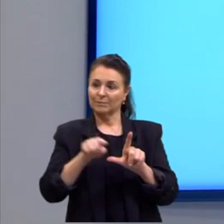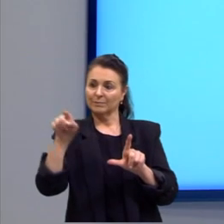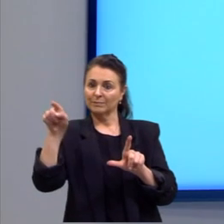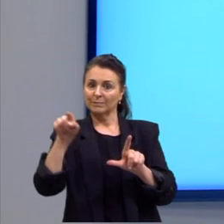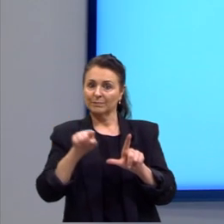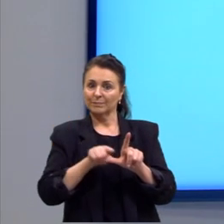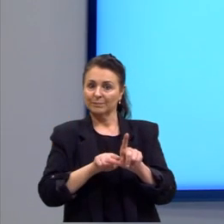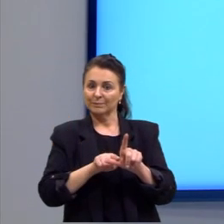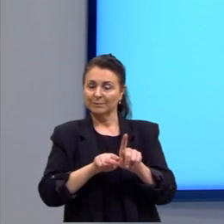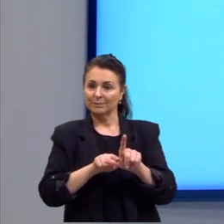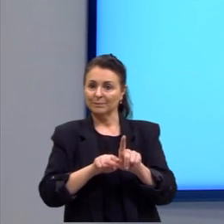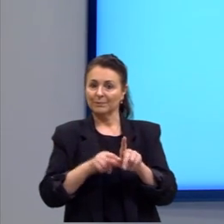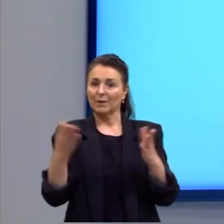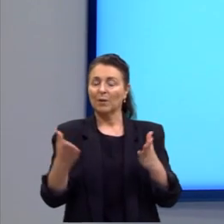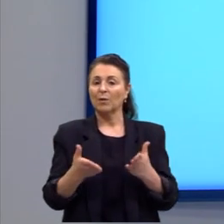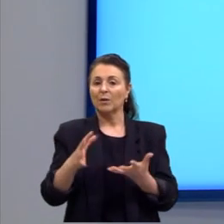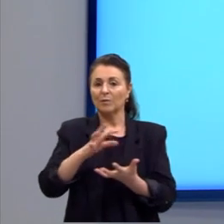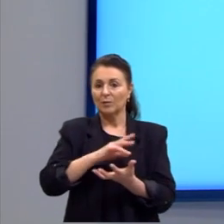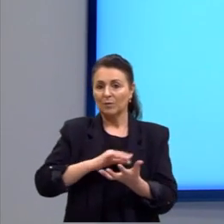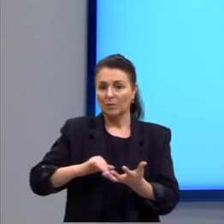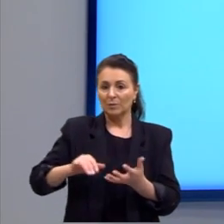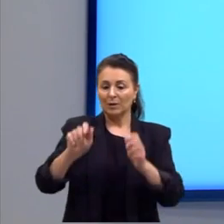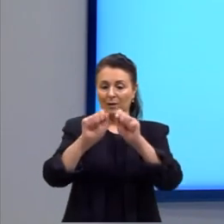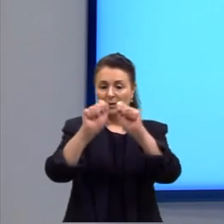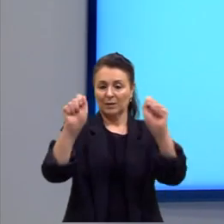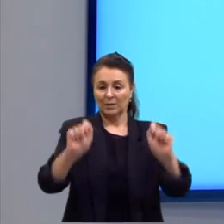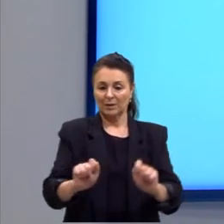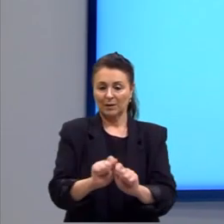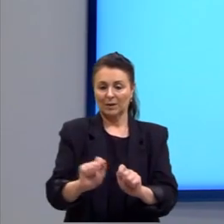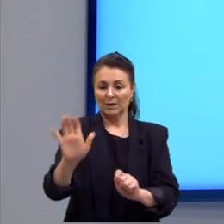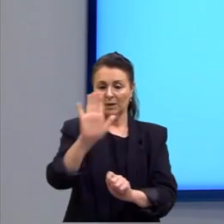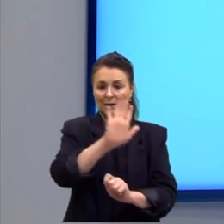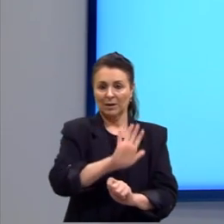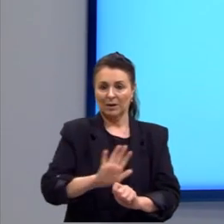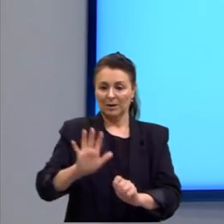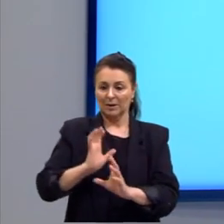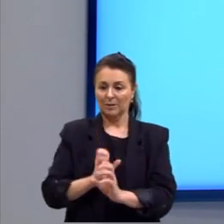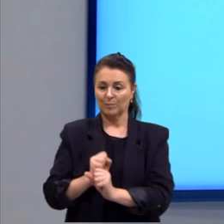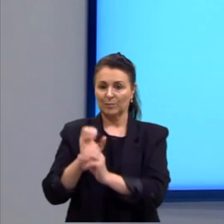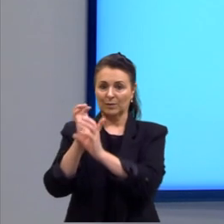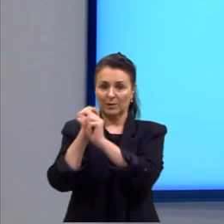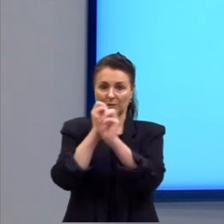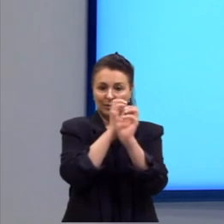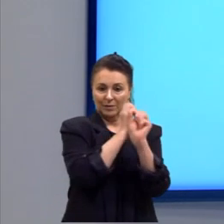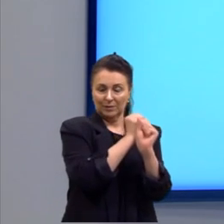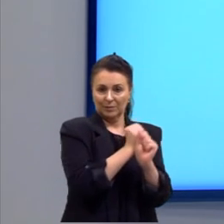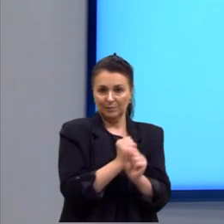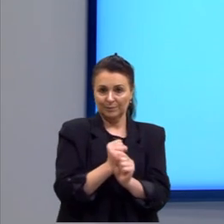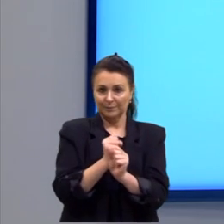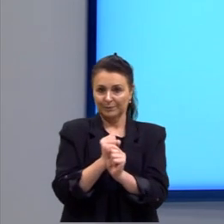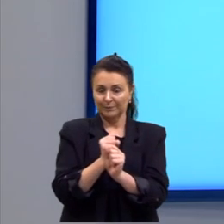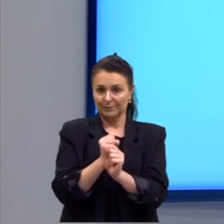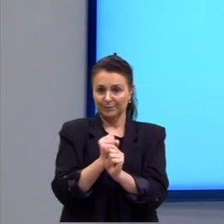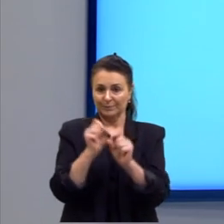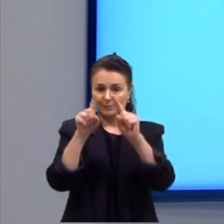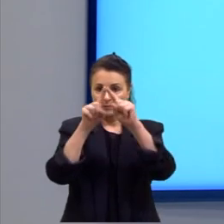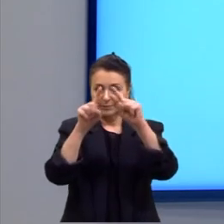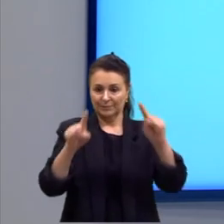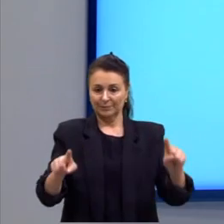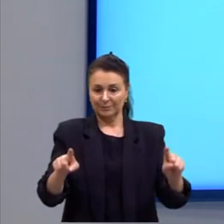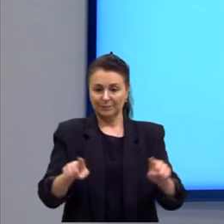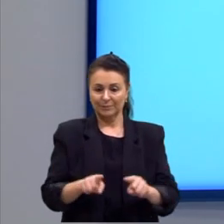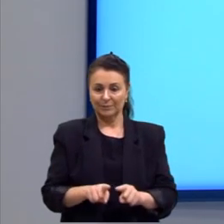e aqui nós podemos calcular então área e perímetro tão para encontrar a área do losango é